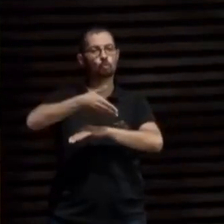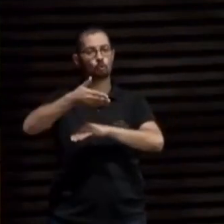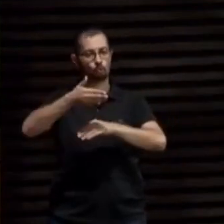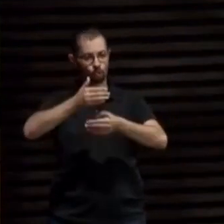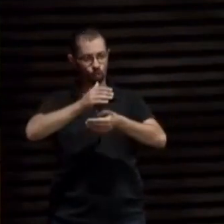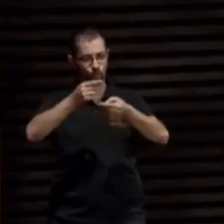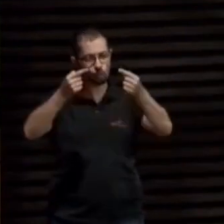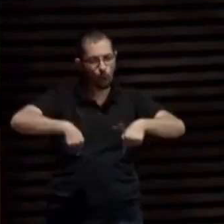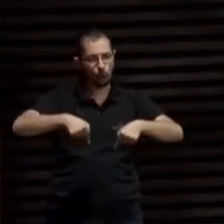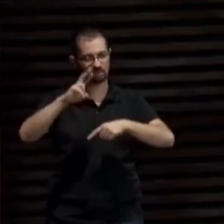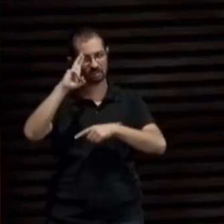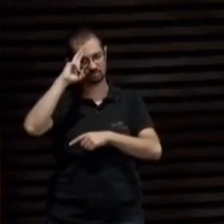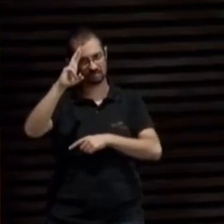uma